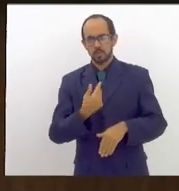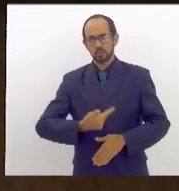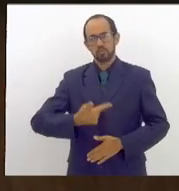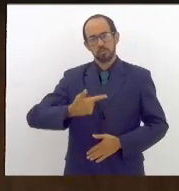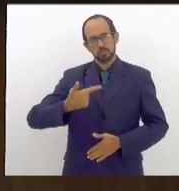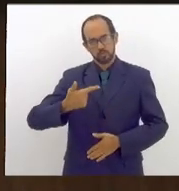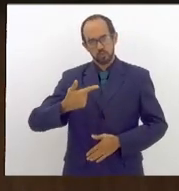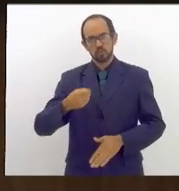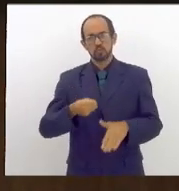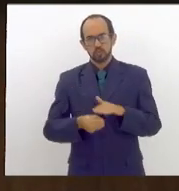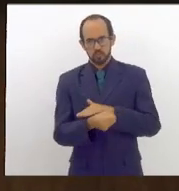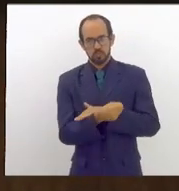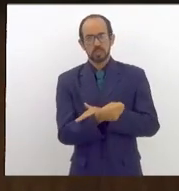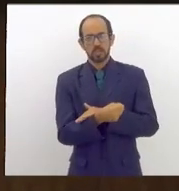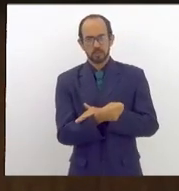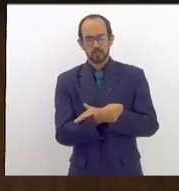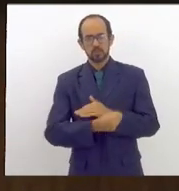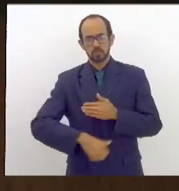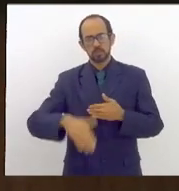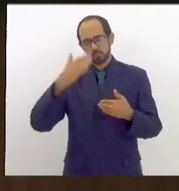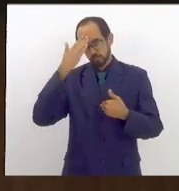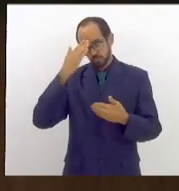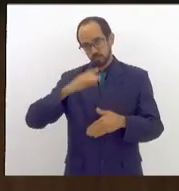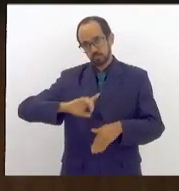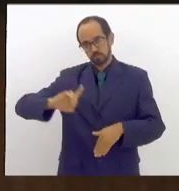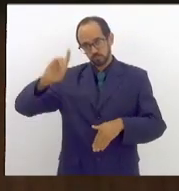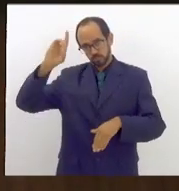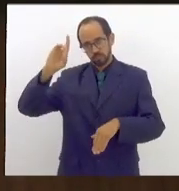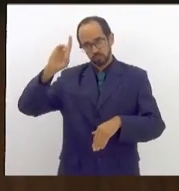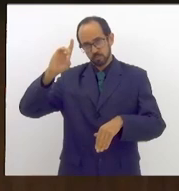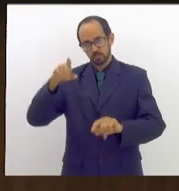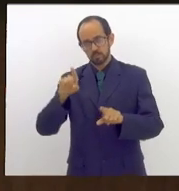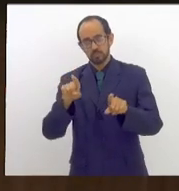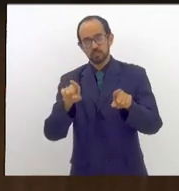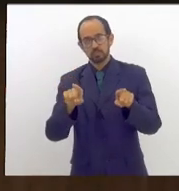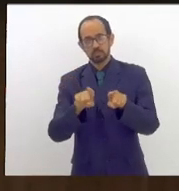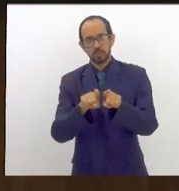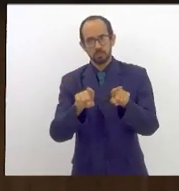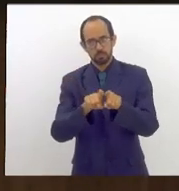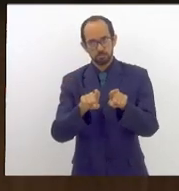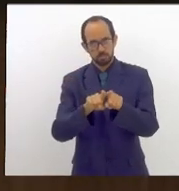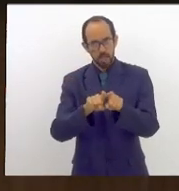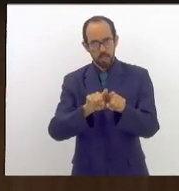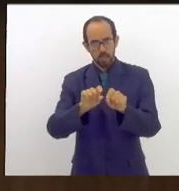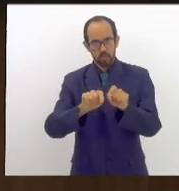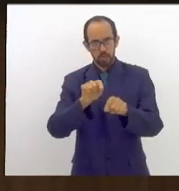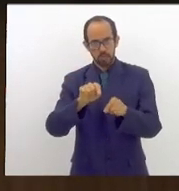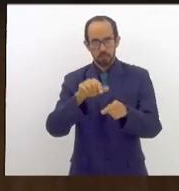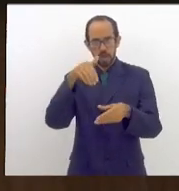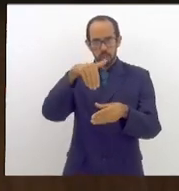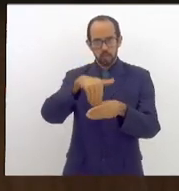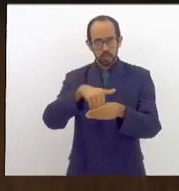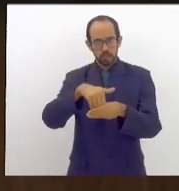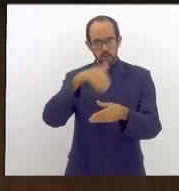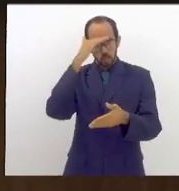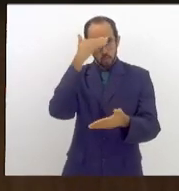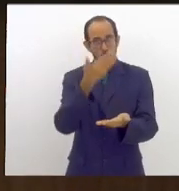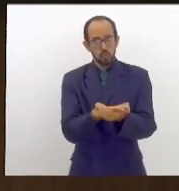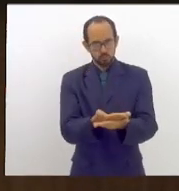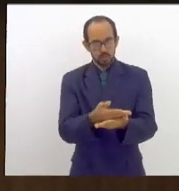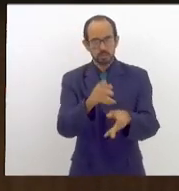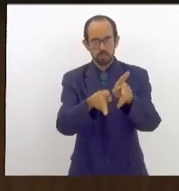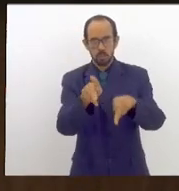segundo mandato pela graça de Deus e pela pela votação de confiança que eu recebi do Povo